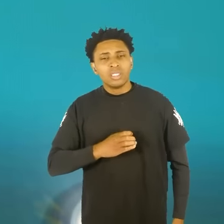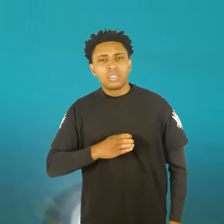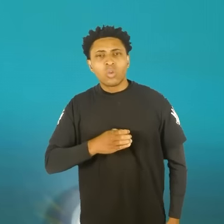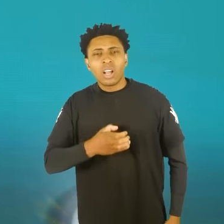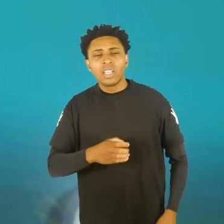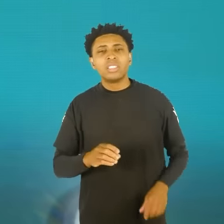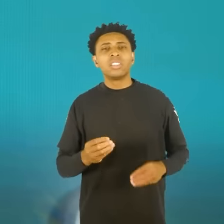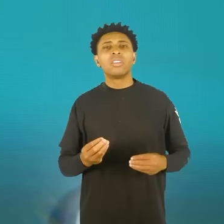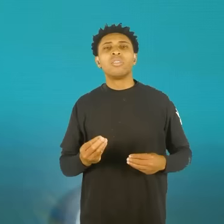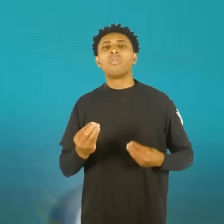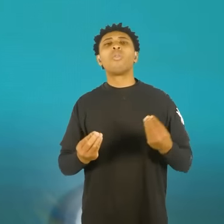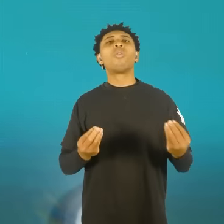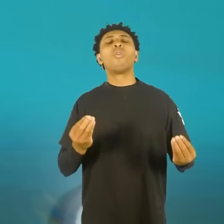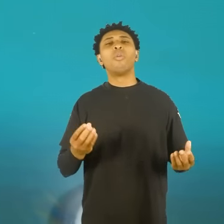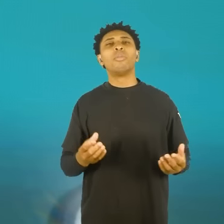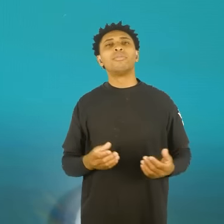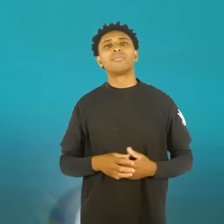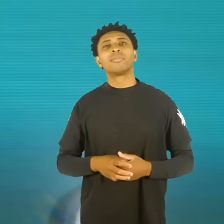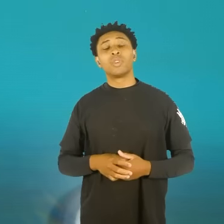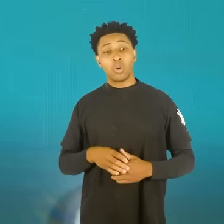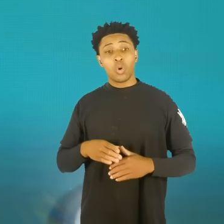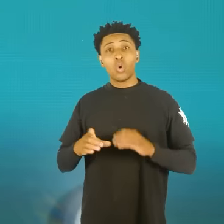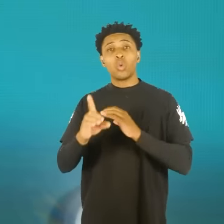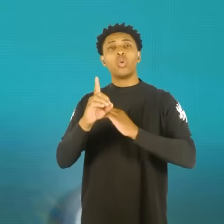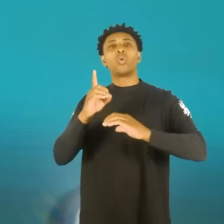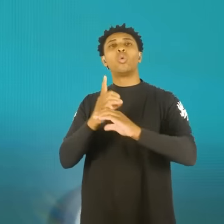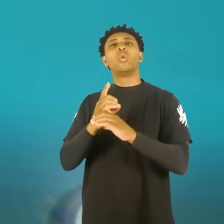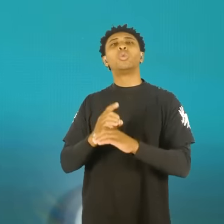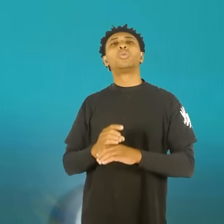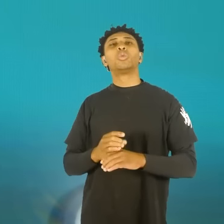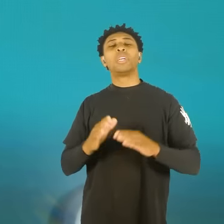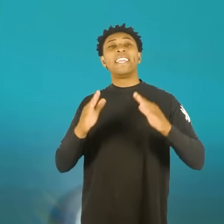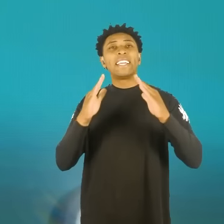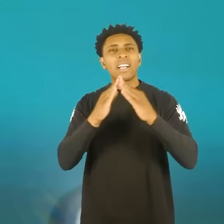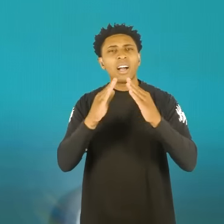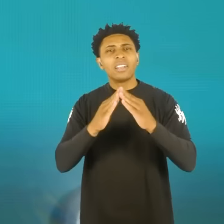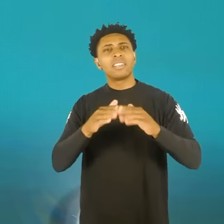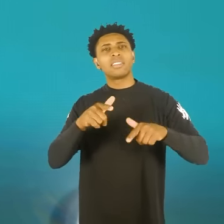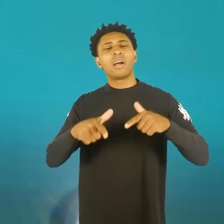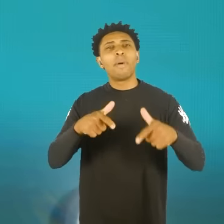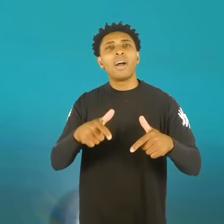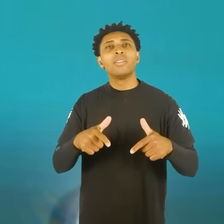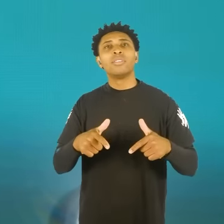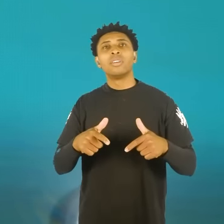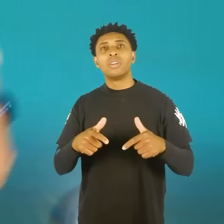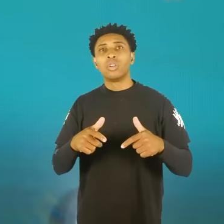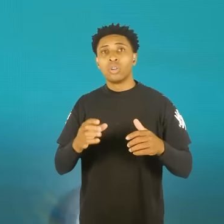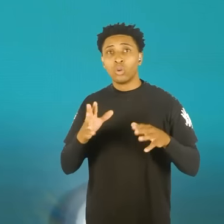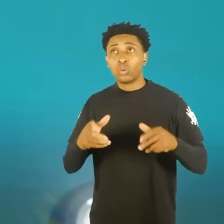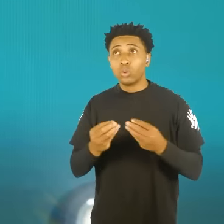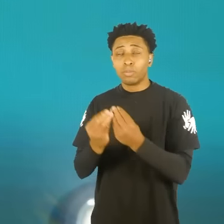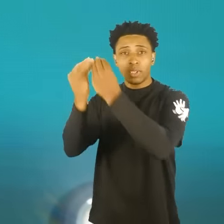não faltarem no culto, estarem aqui cedo, ir embora tarde, e o restante da sua vida, quando é que você vai ofertar?